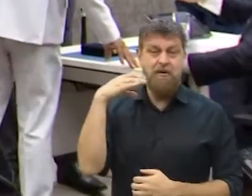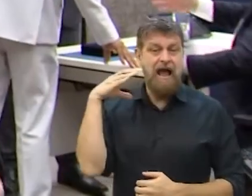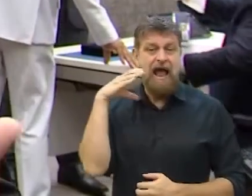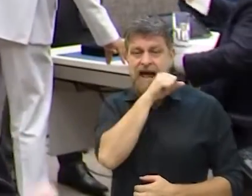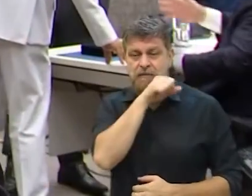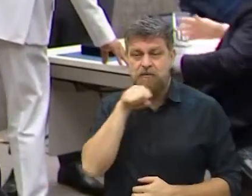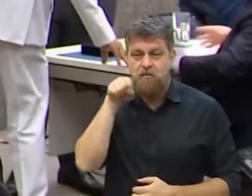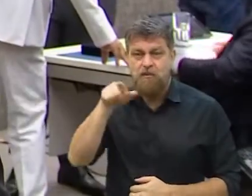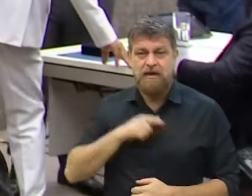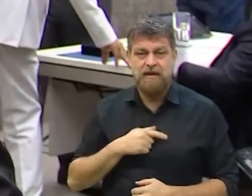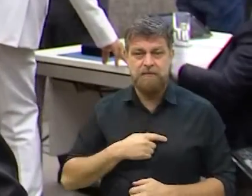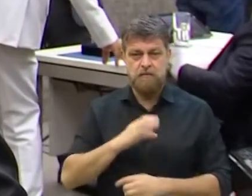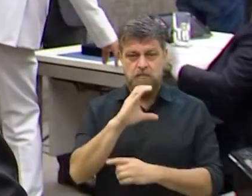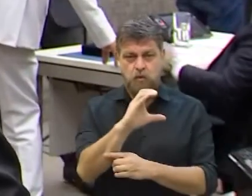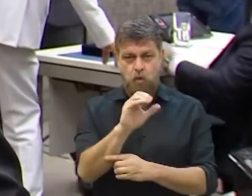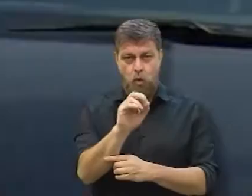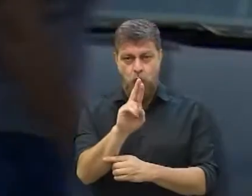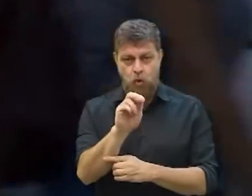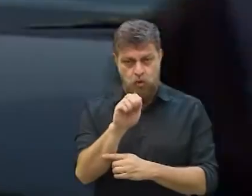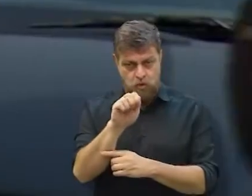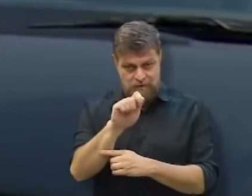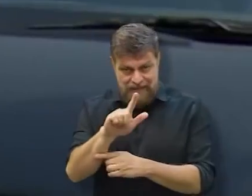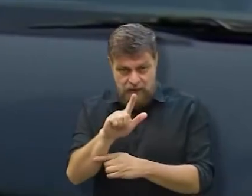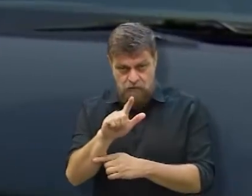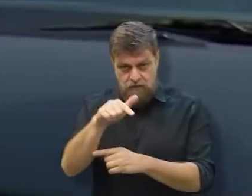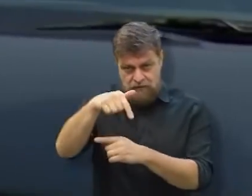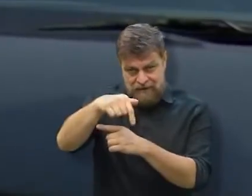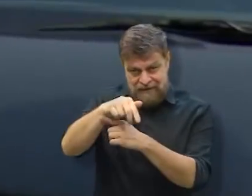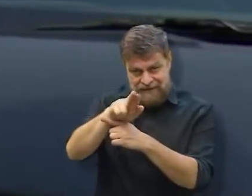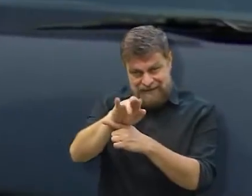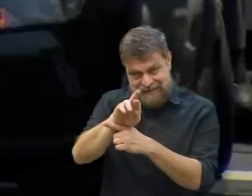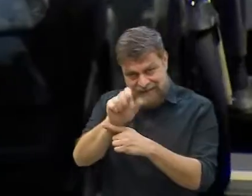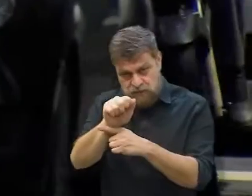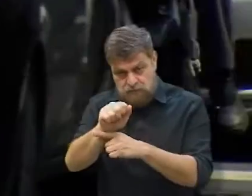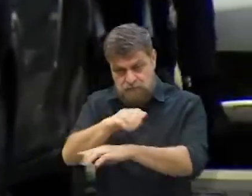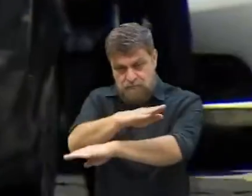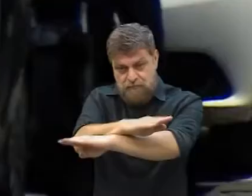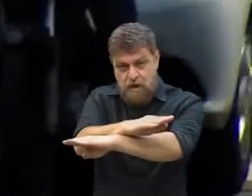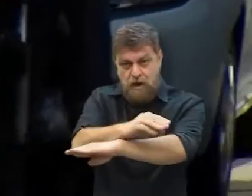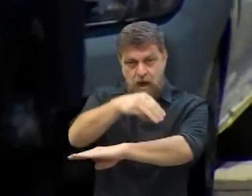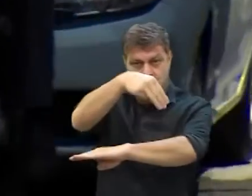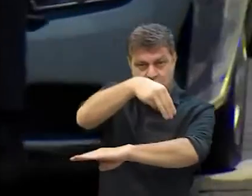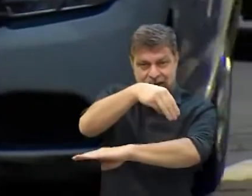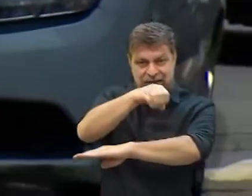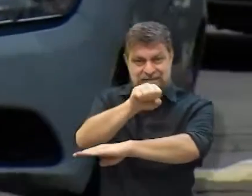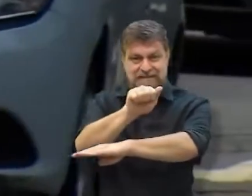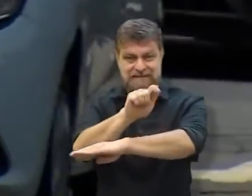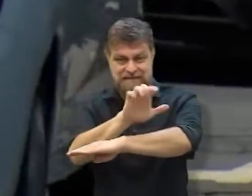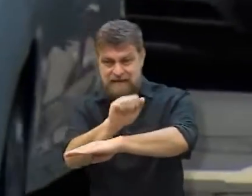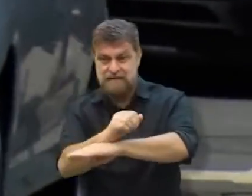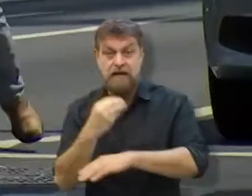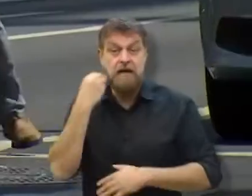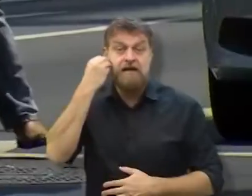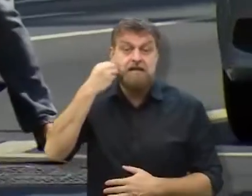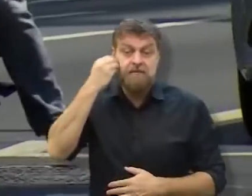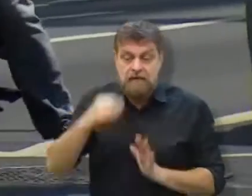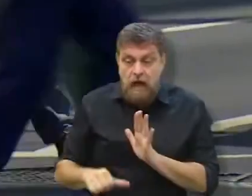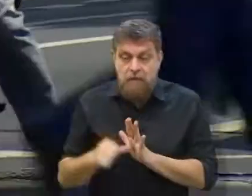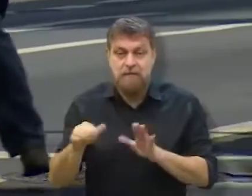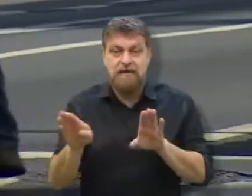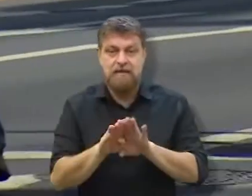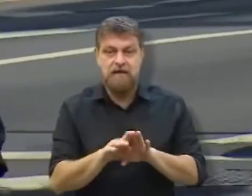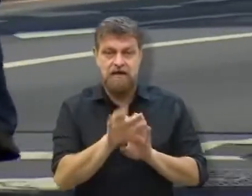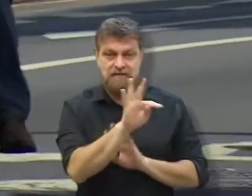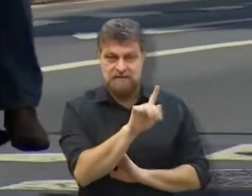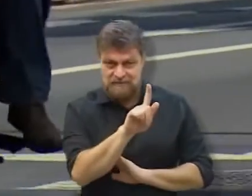muito rápido e demorado, era da Coronel Quirino com a Moraes Salles. Né? Então acho que esse já dá para testar um projeto piloto,